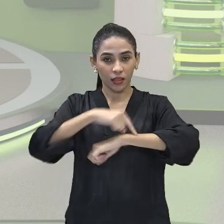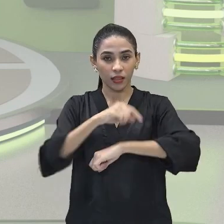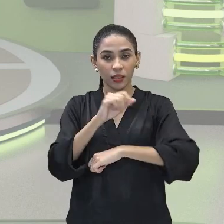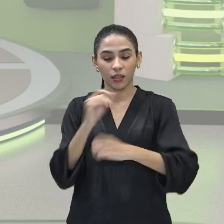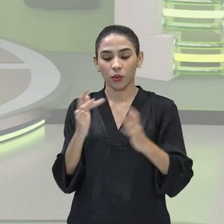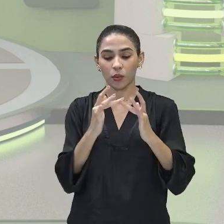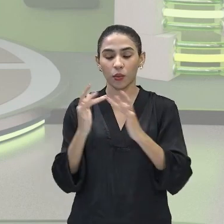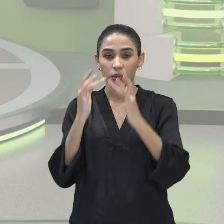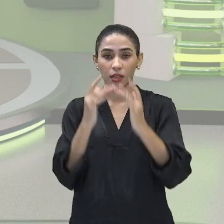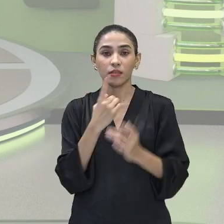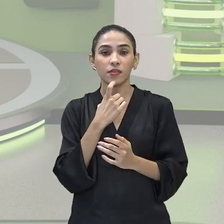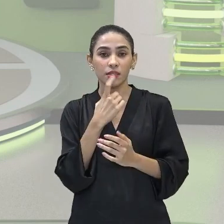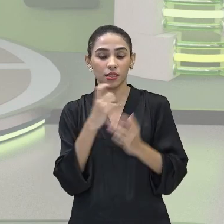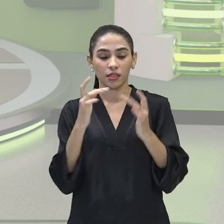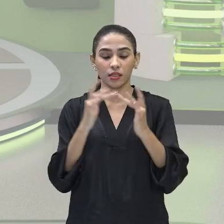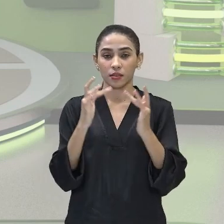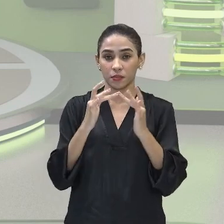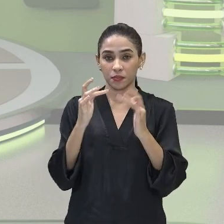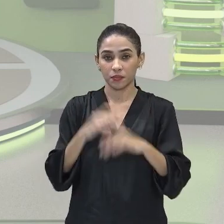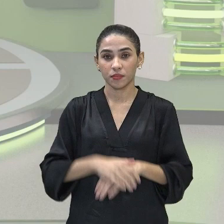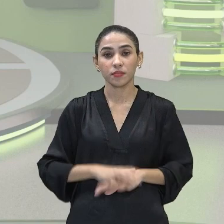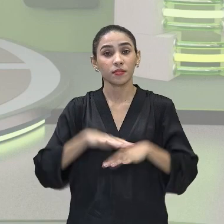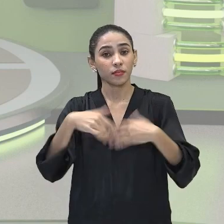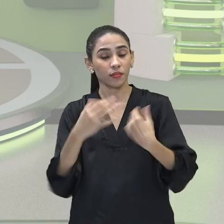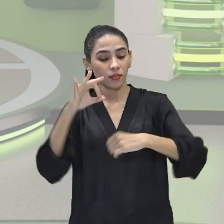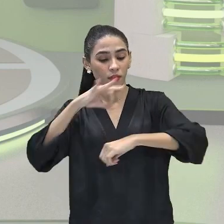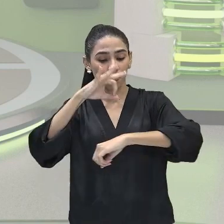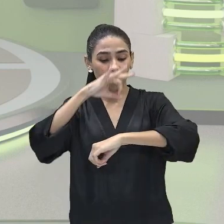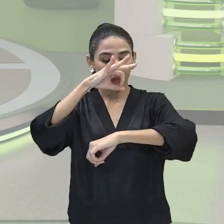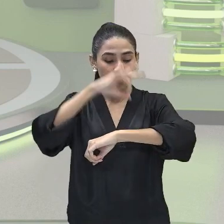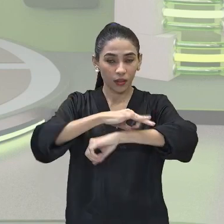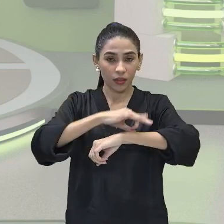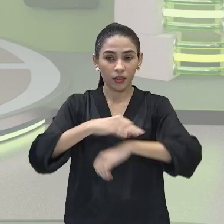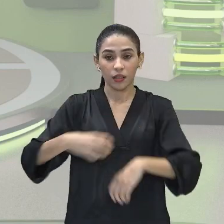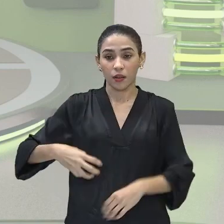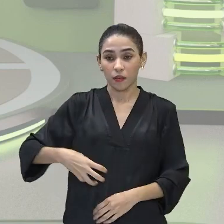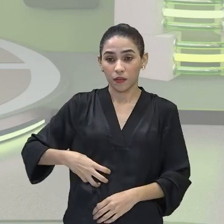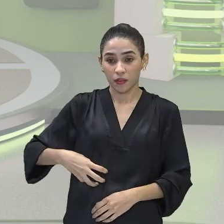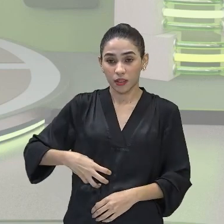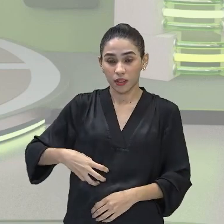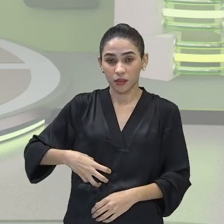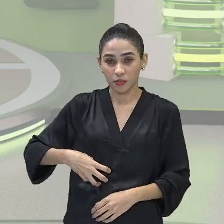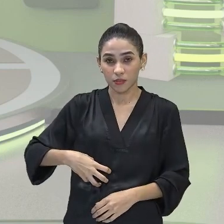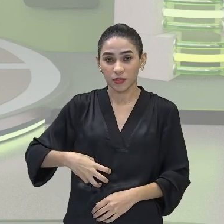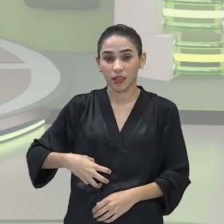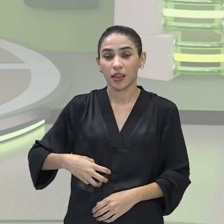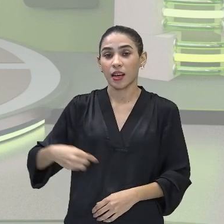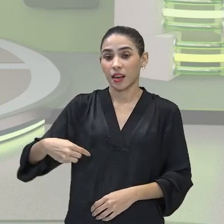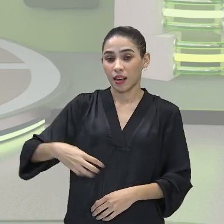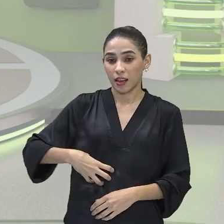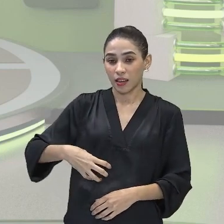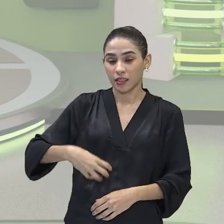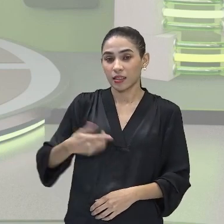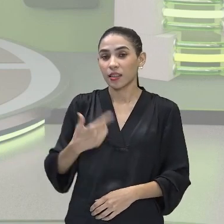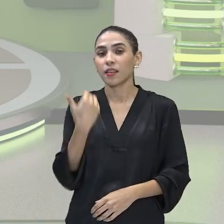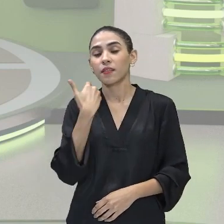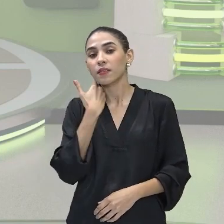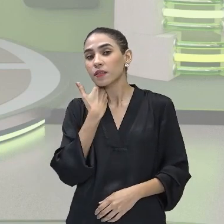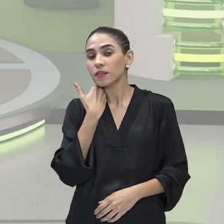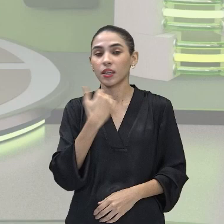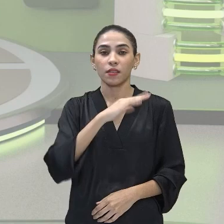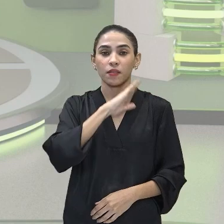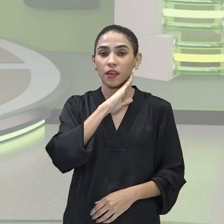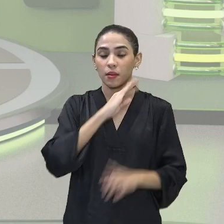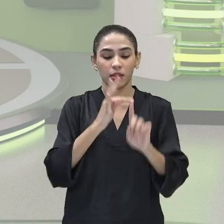em contato com o sangue. E aí o protozoário vai se instalar no fígado. Chegando lá, ele vai causar, né, alguma febre, porque ele